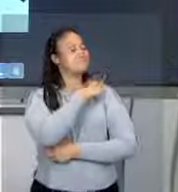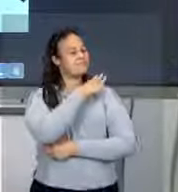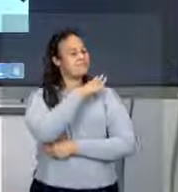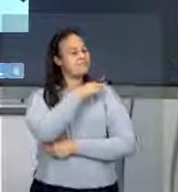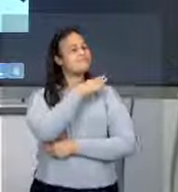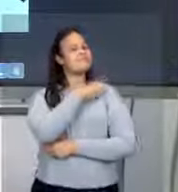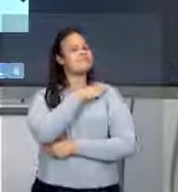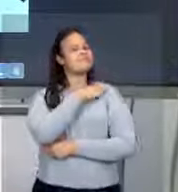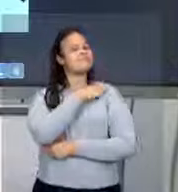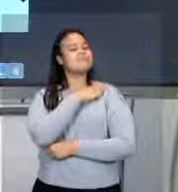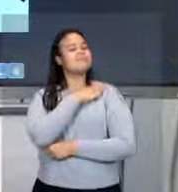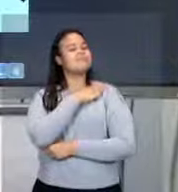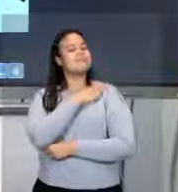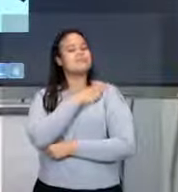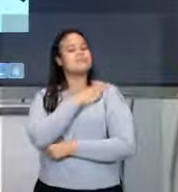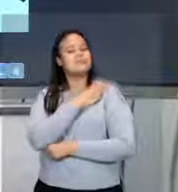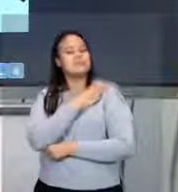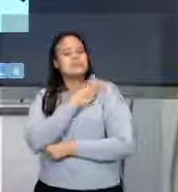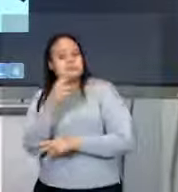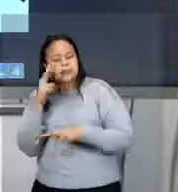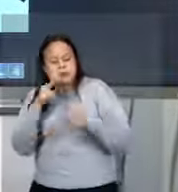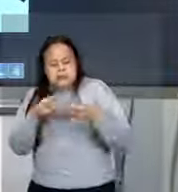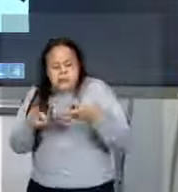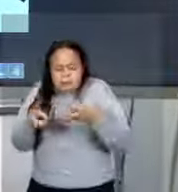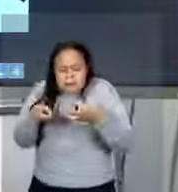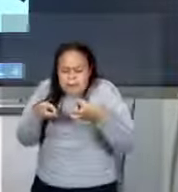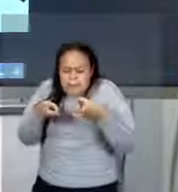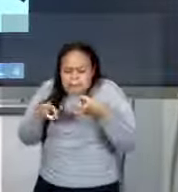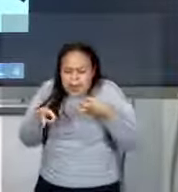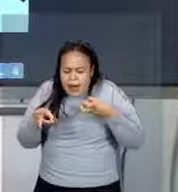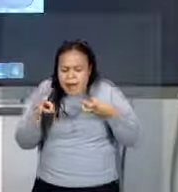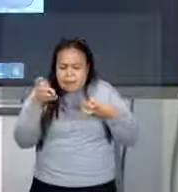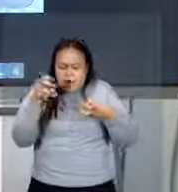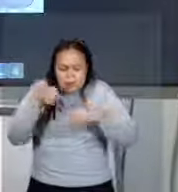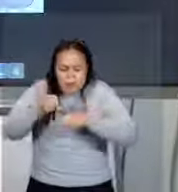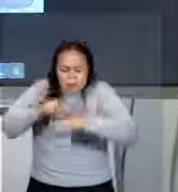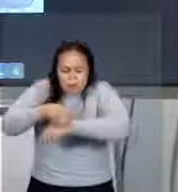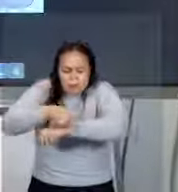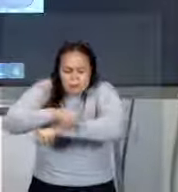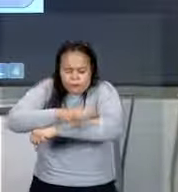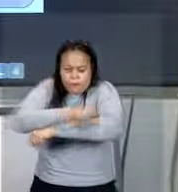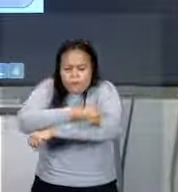dentro de um pedacinho desse fio condutor e vamos entender o que está acontecendo.